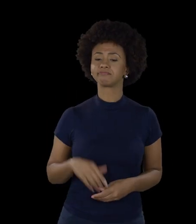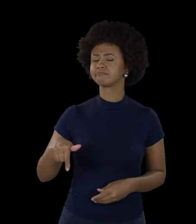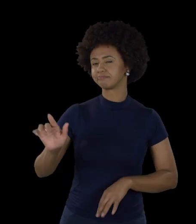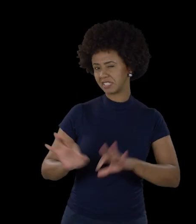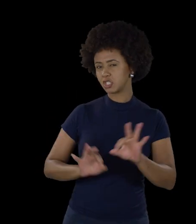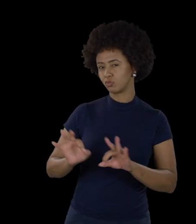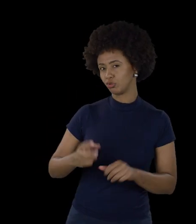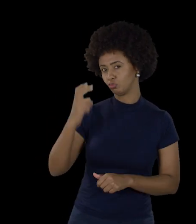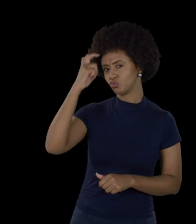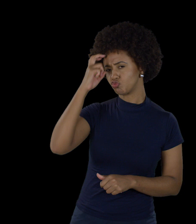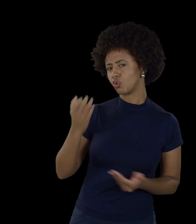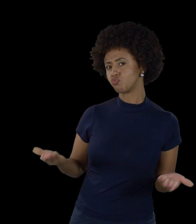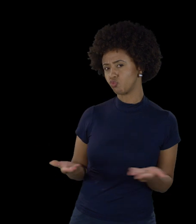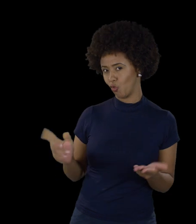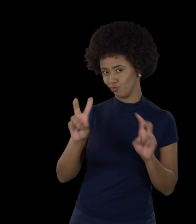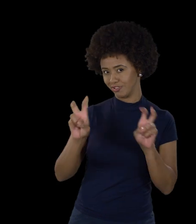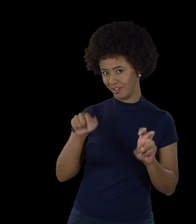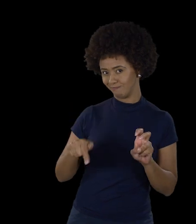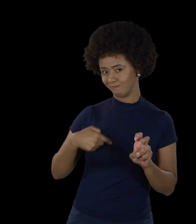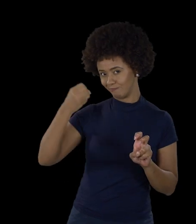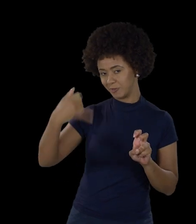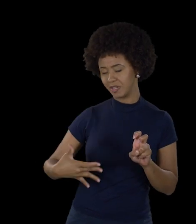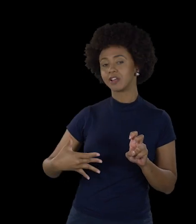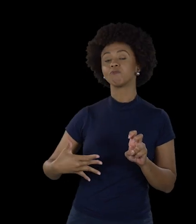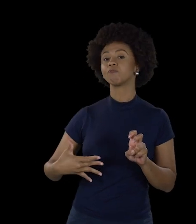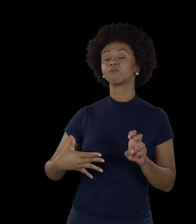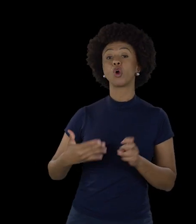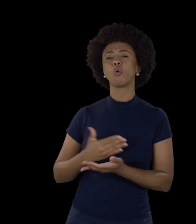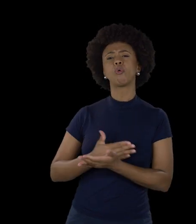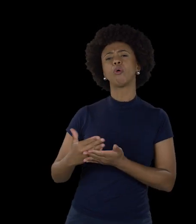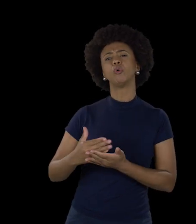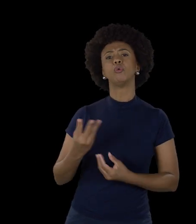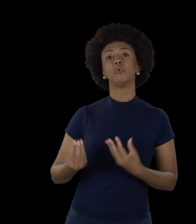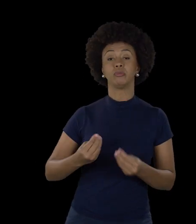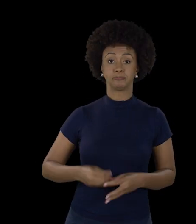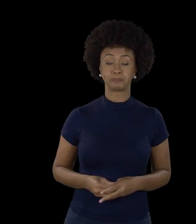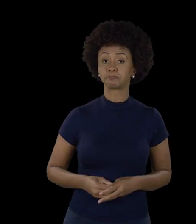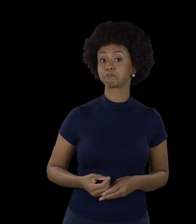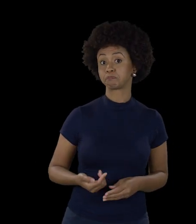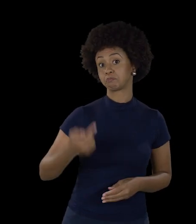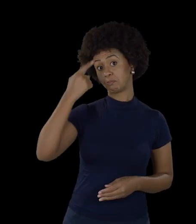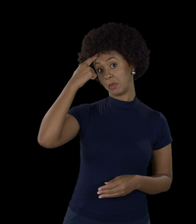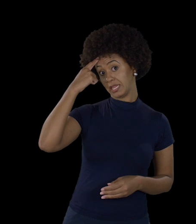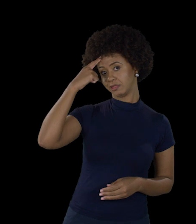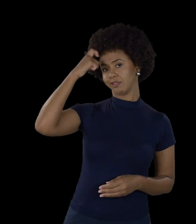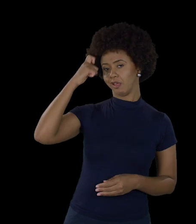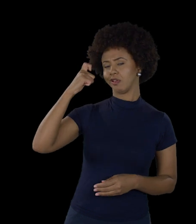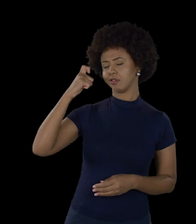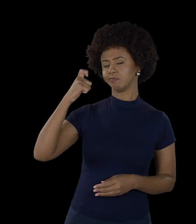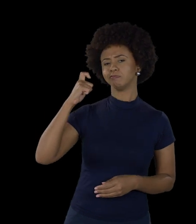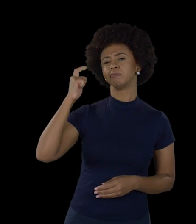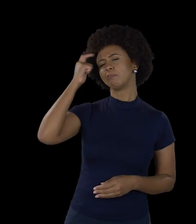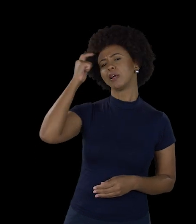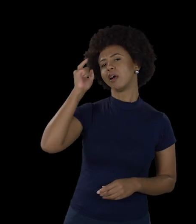aqui hoje, ele surgiu a partir de uma ideia de que é muito importante claro,